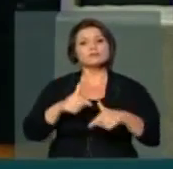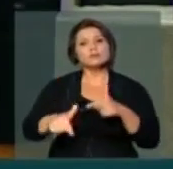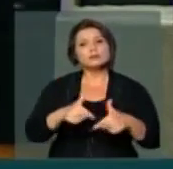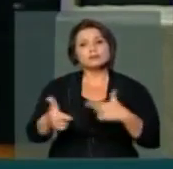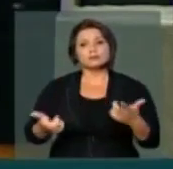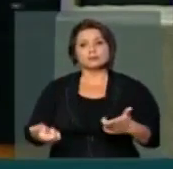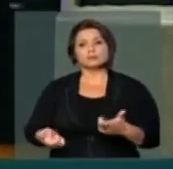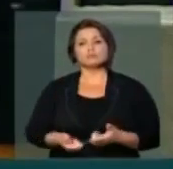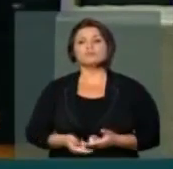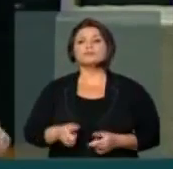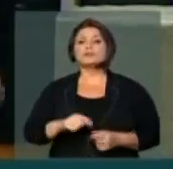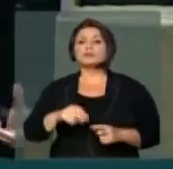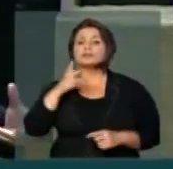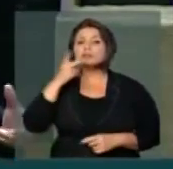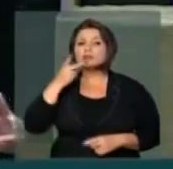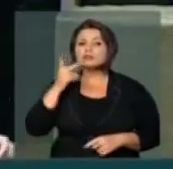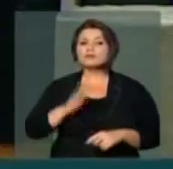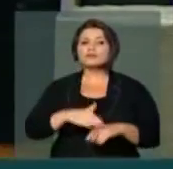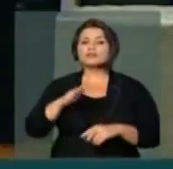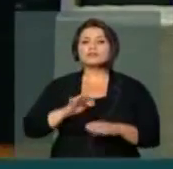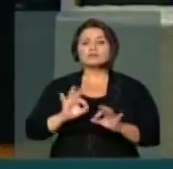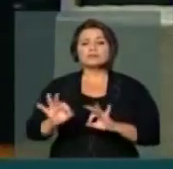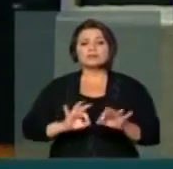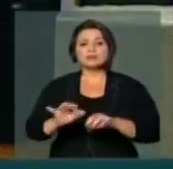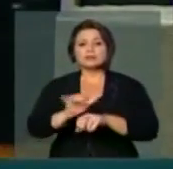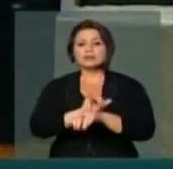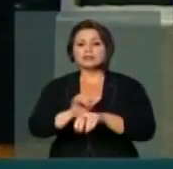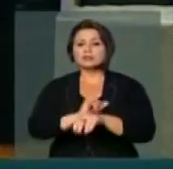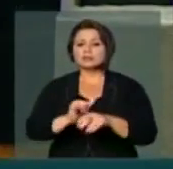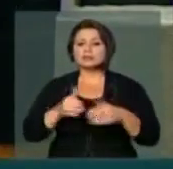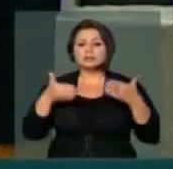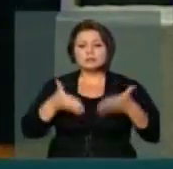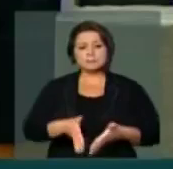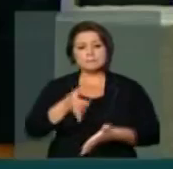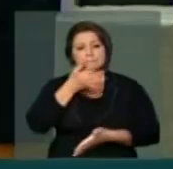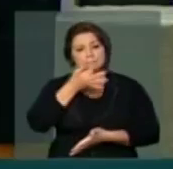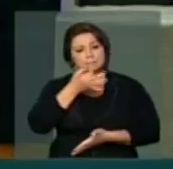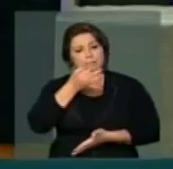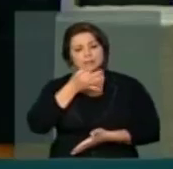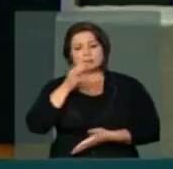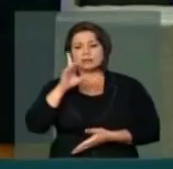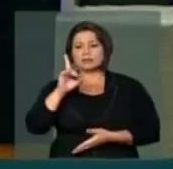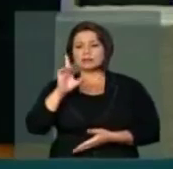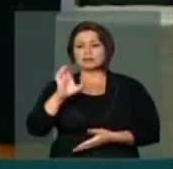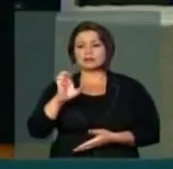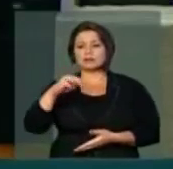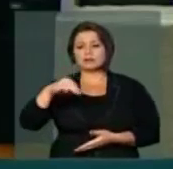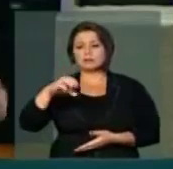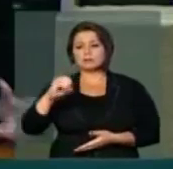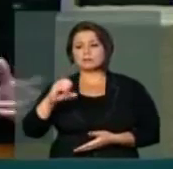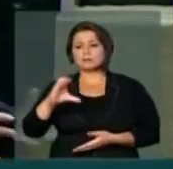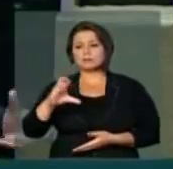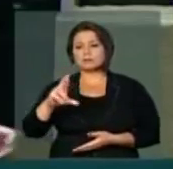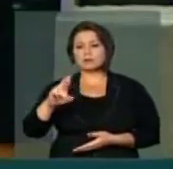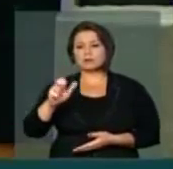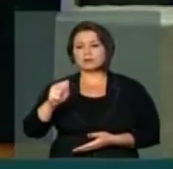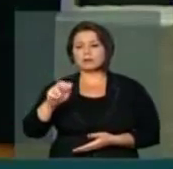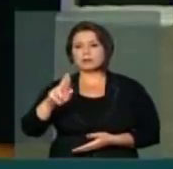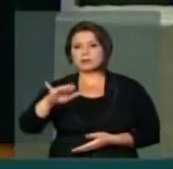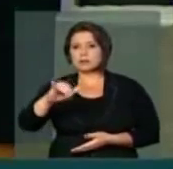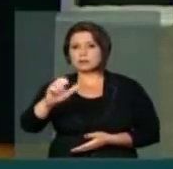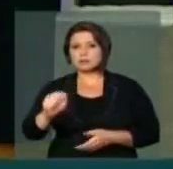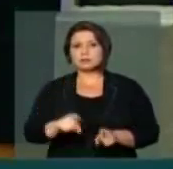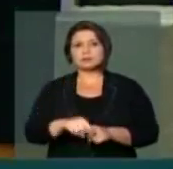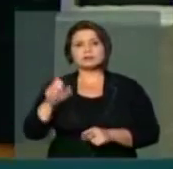política, eu estou falando em mais instrumentos de participação e de democracia direta da sociedade